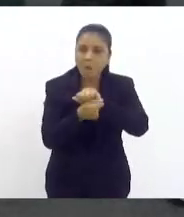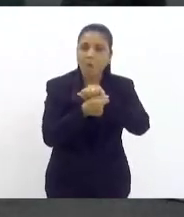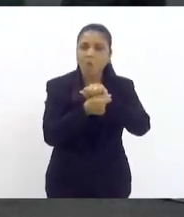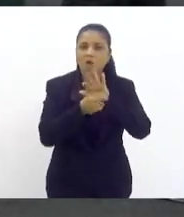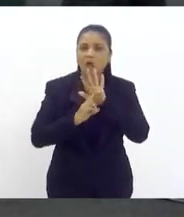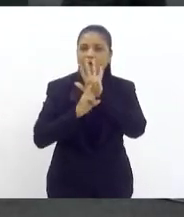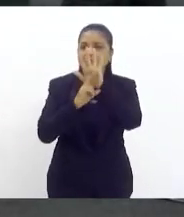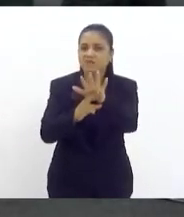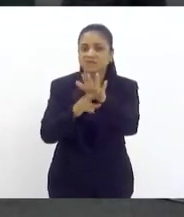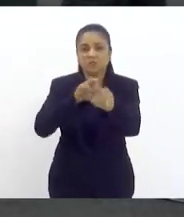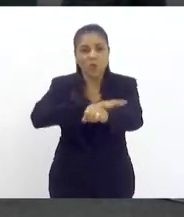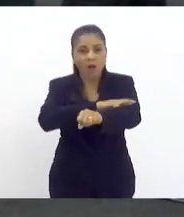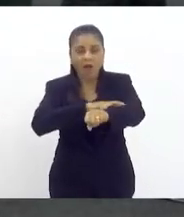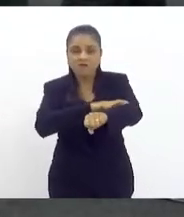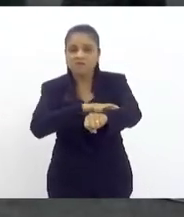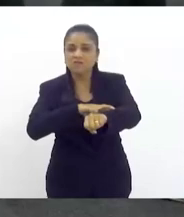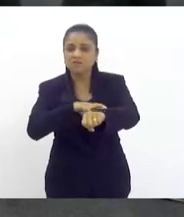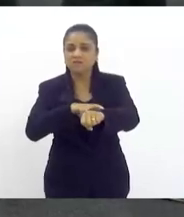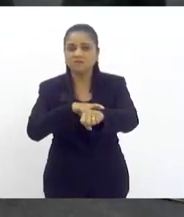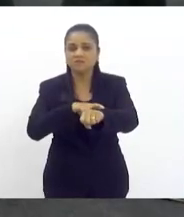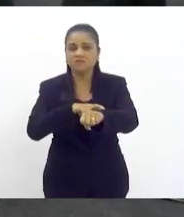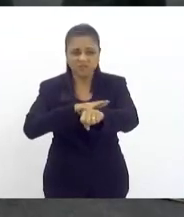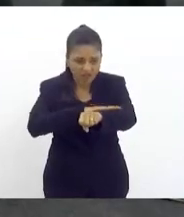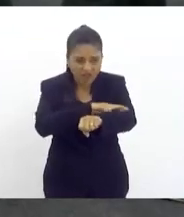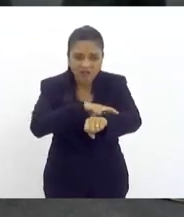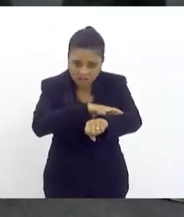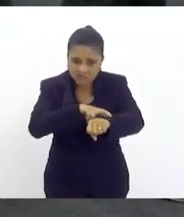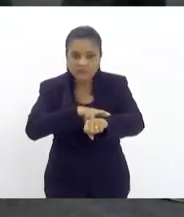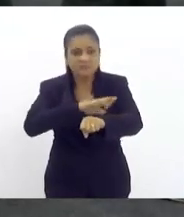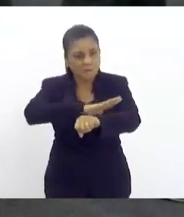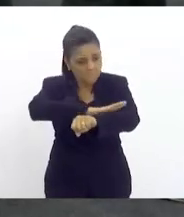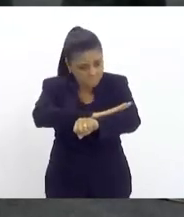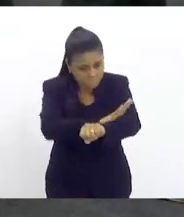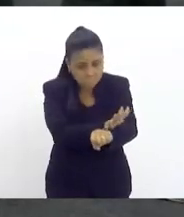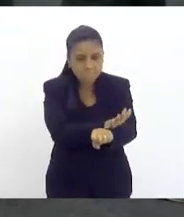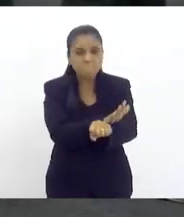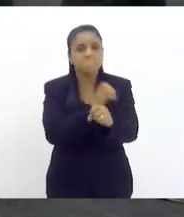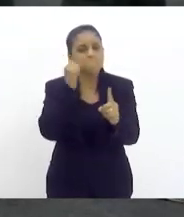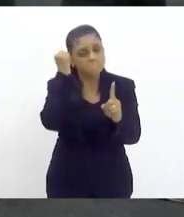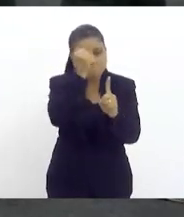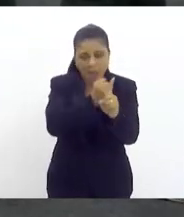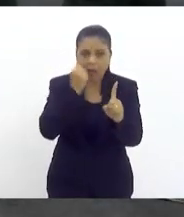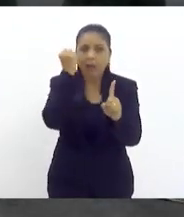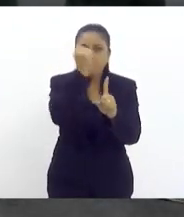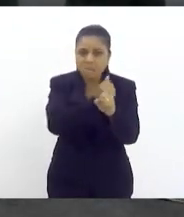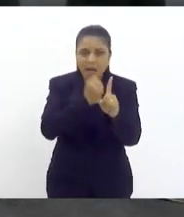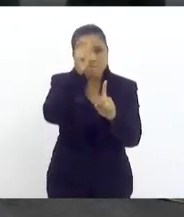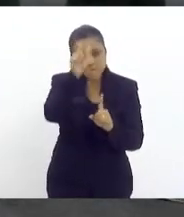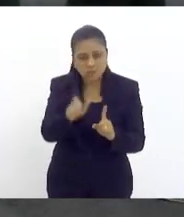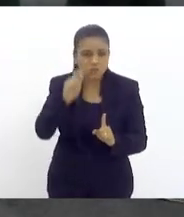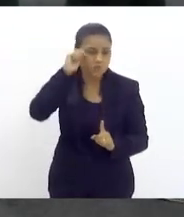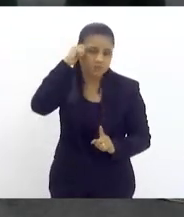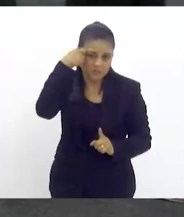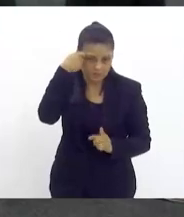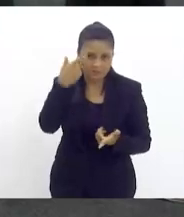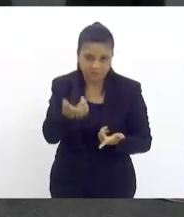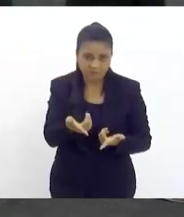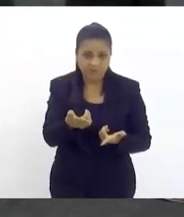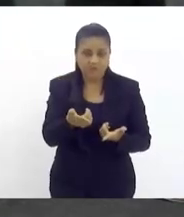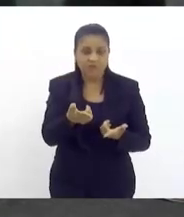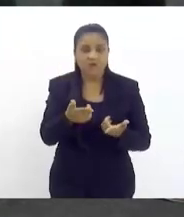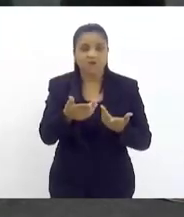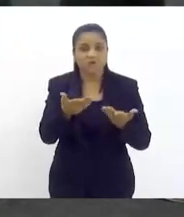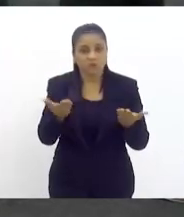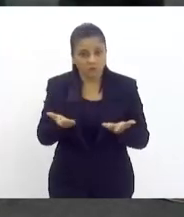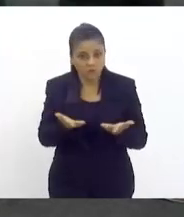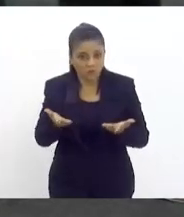representa o racismo e que racismo mata preto todos os dias. Trata-se disso. Então, falar que, num